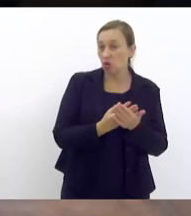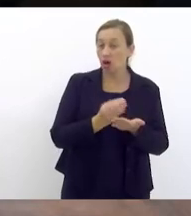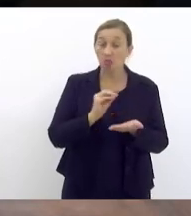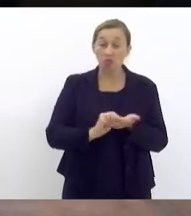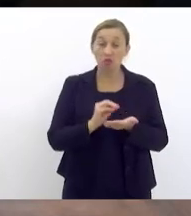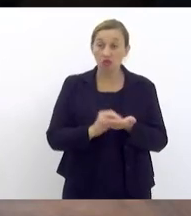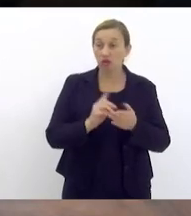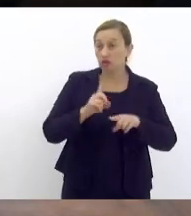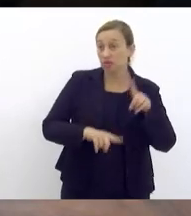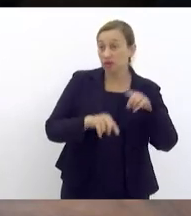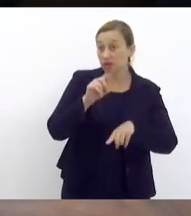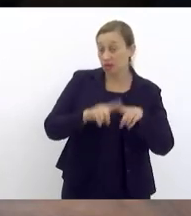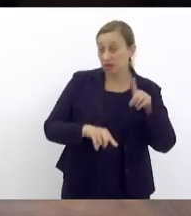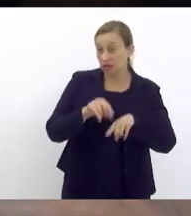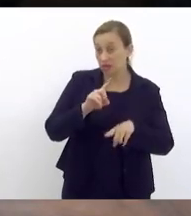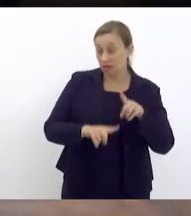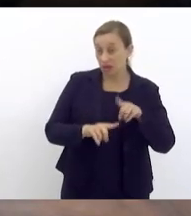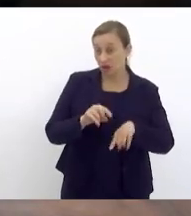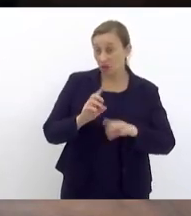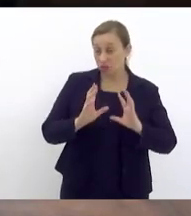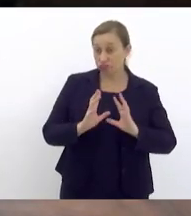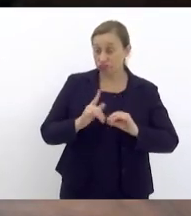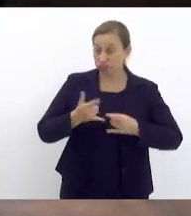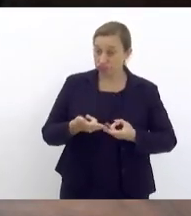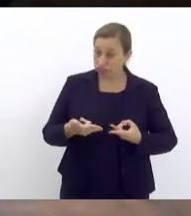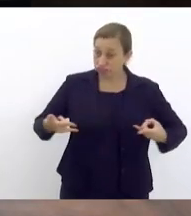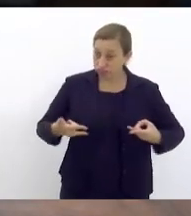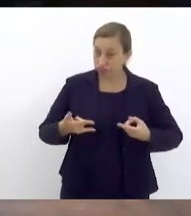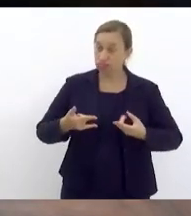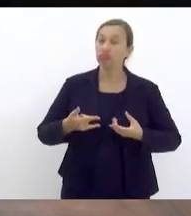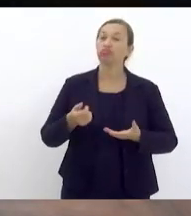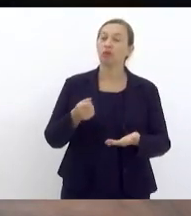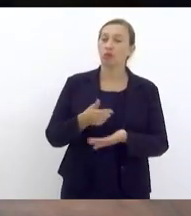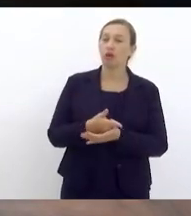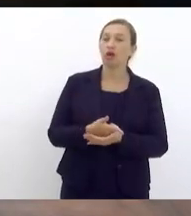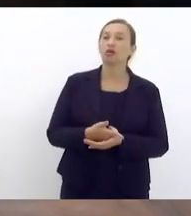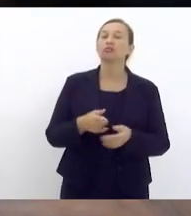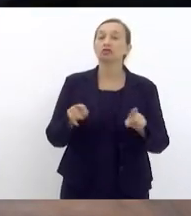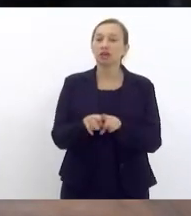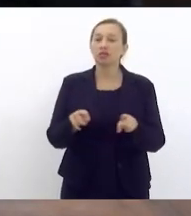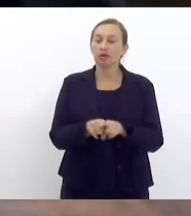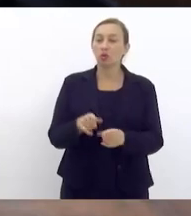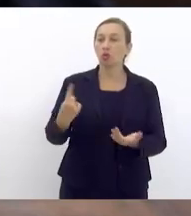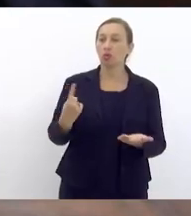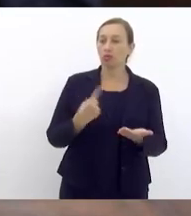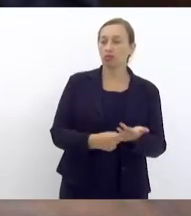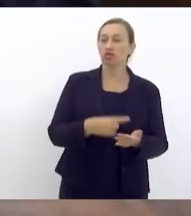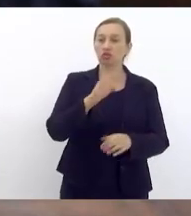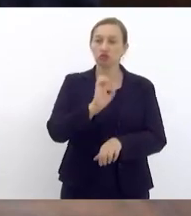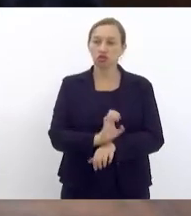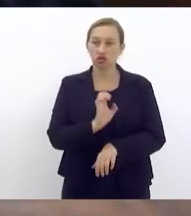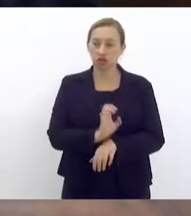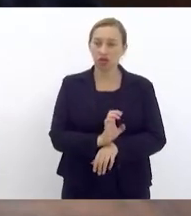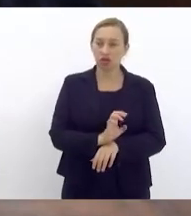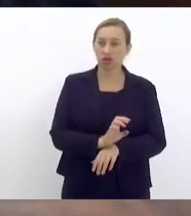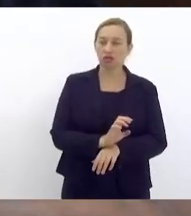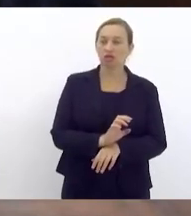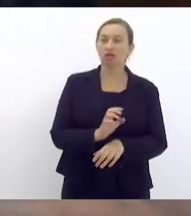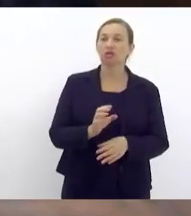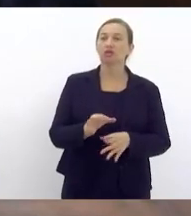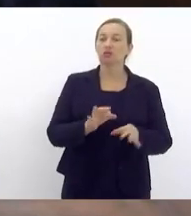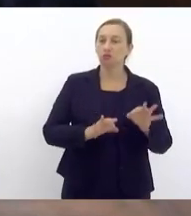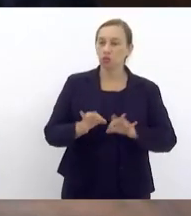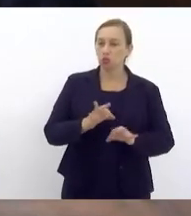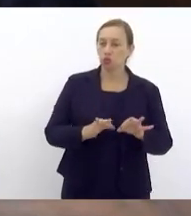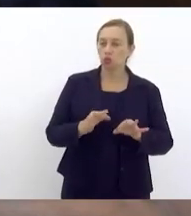de comprar absorvente então penso que é o compromisso e dever do Estado também garantir essa efetivação desse programa com